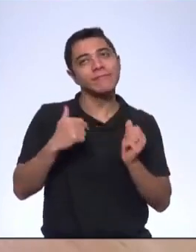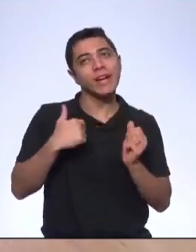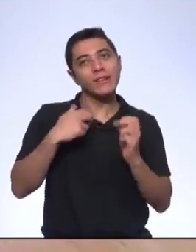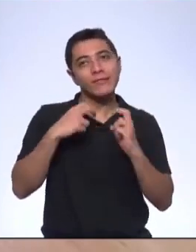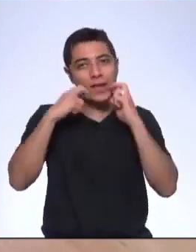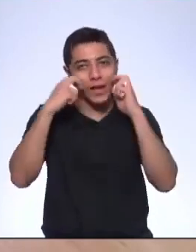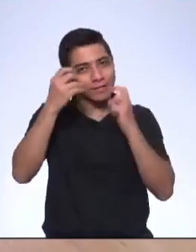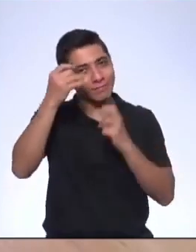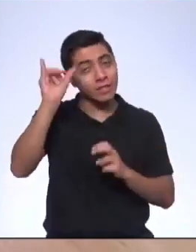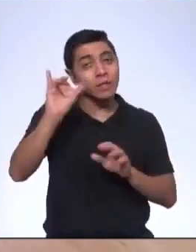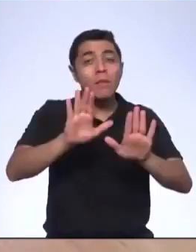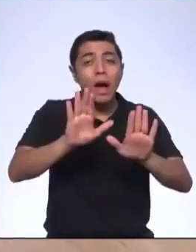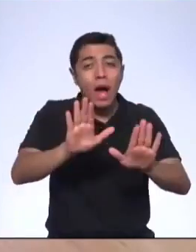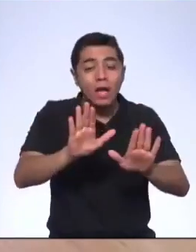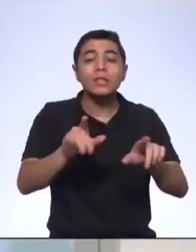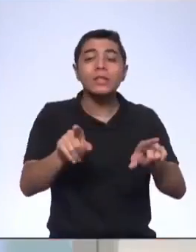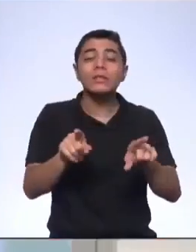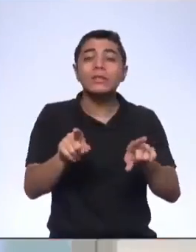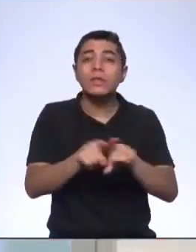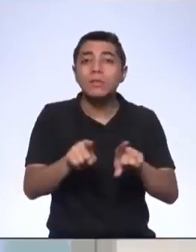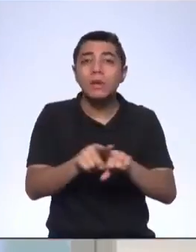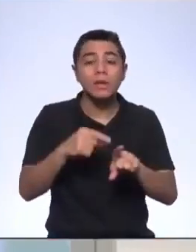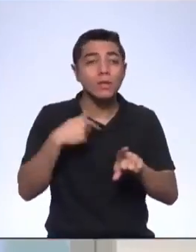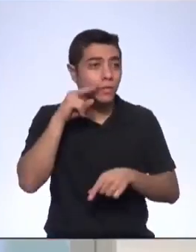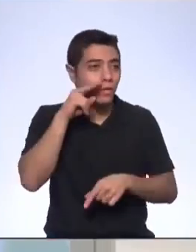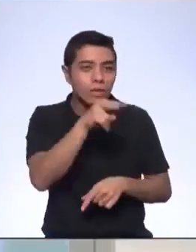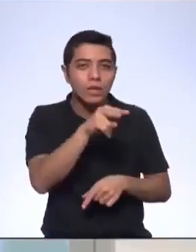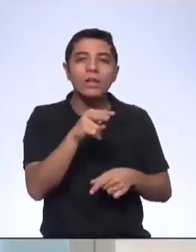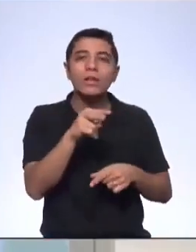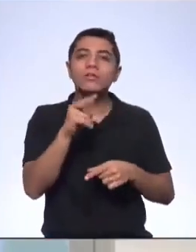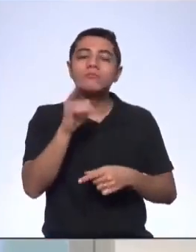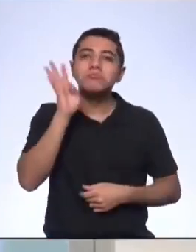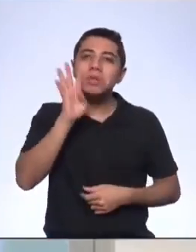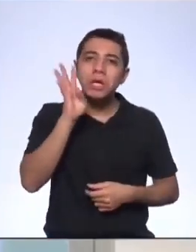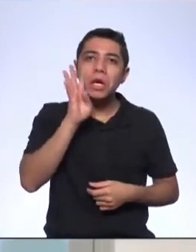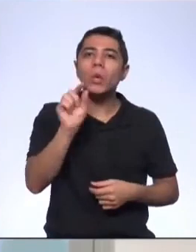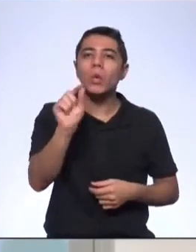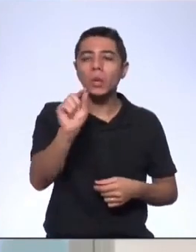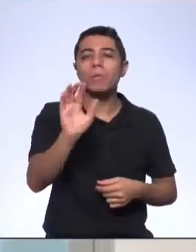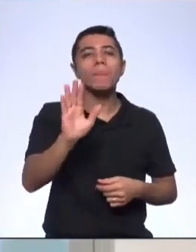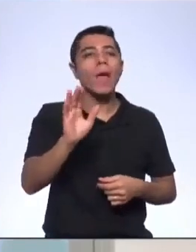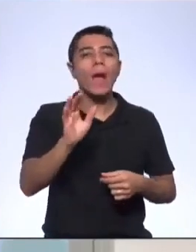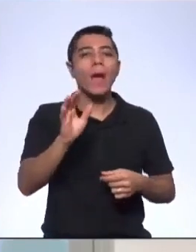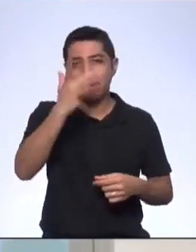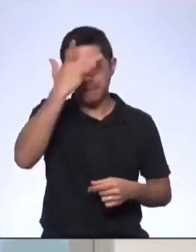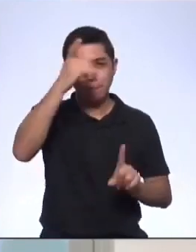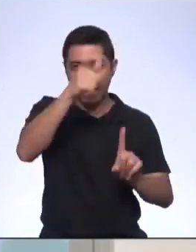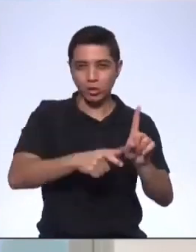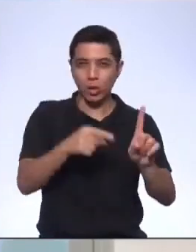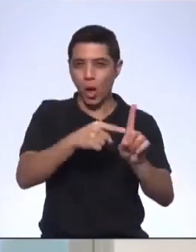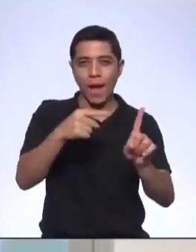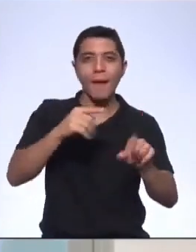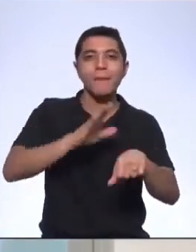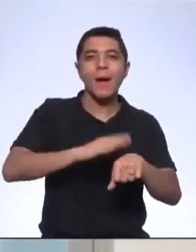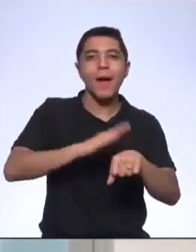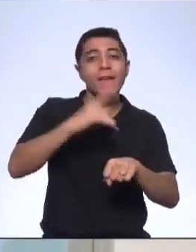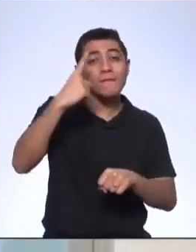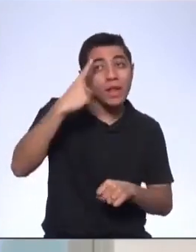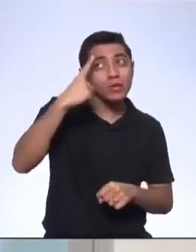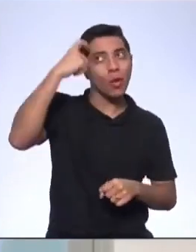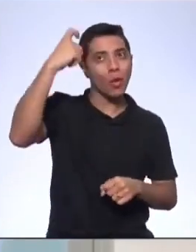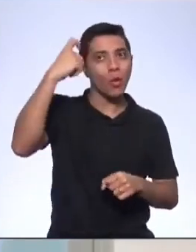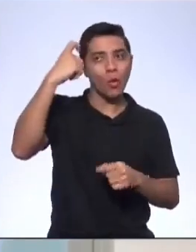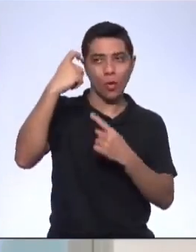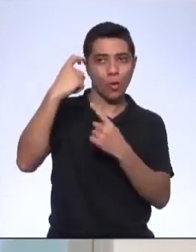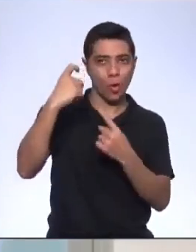que coisa fantástica que acabou, quem inventou não inventou agora, isso já existia, o texto fala isso, eu espero